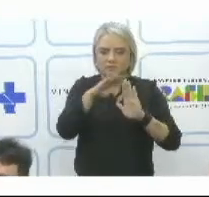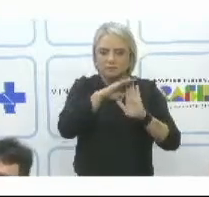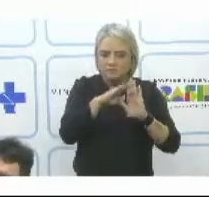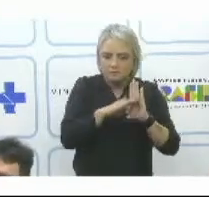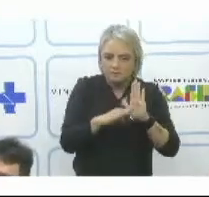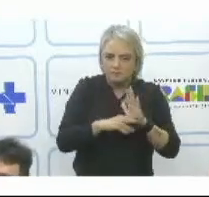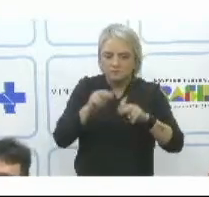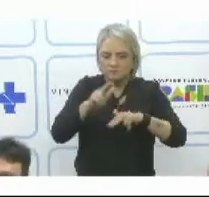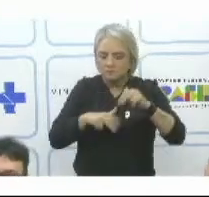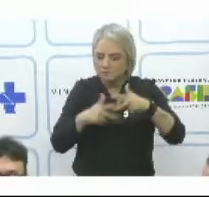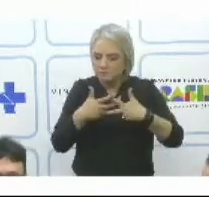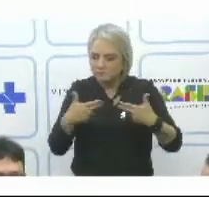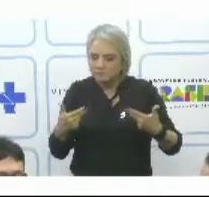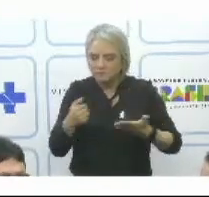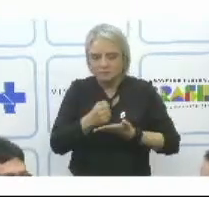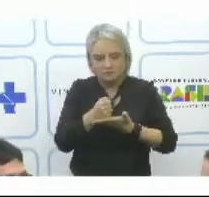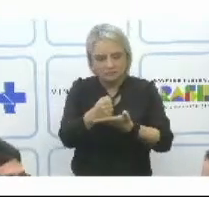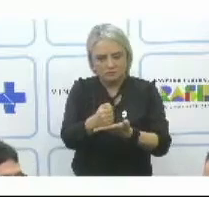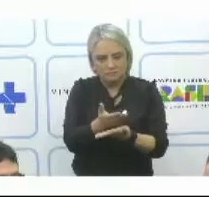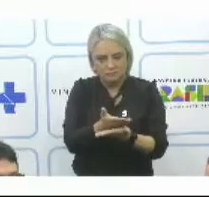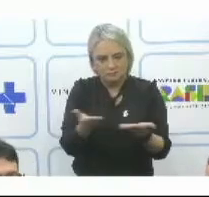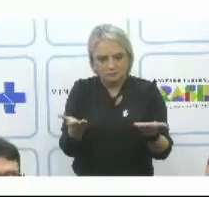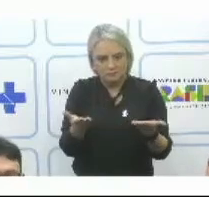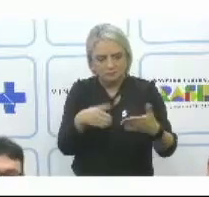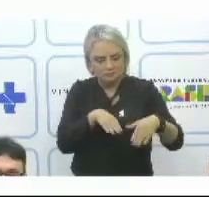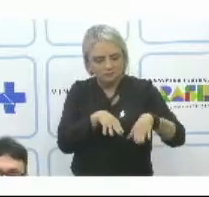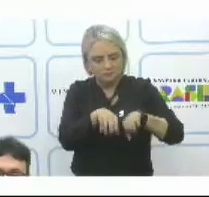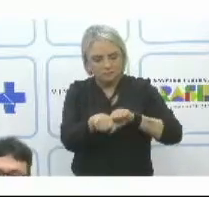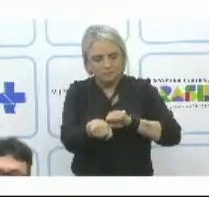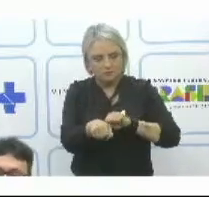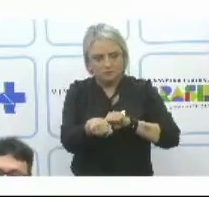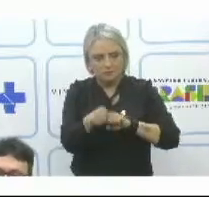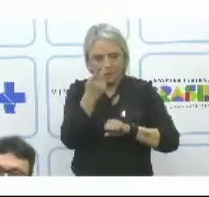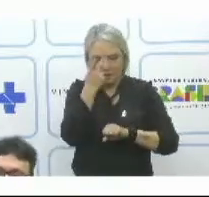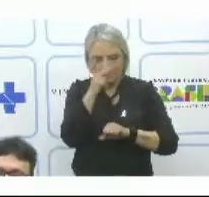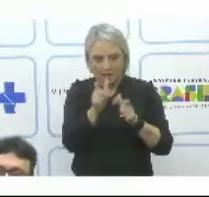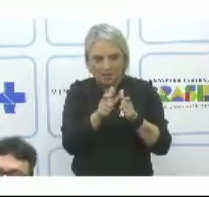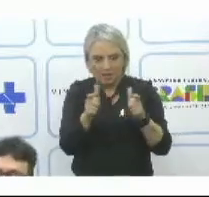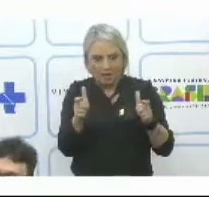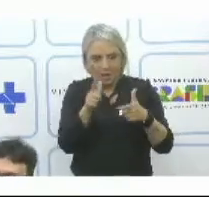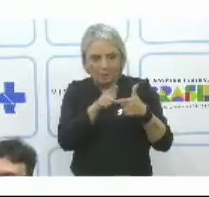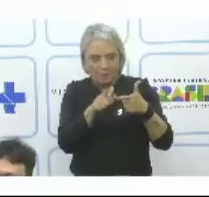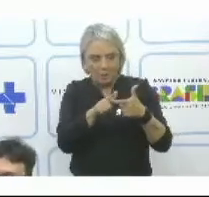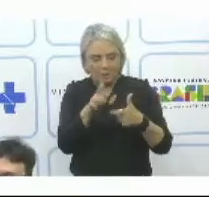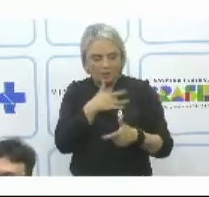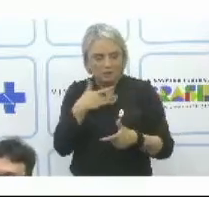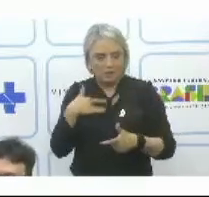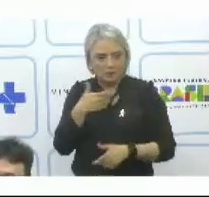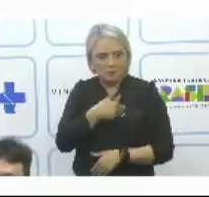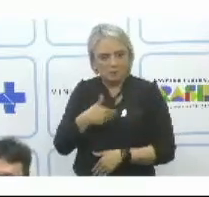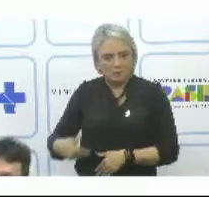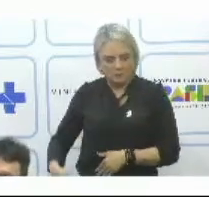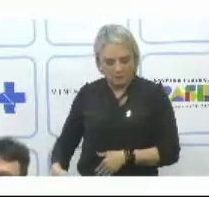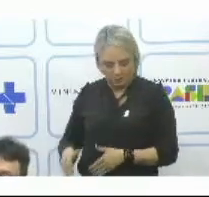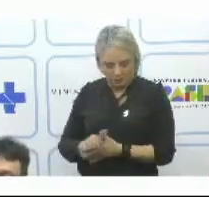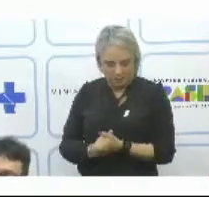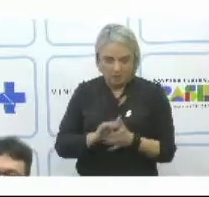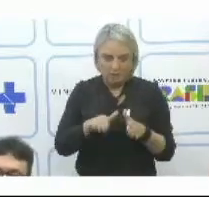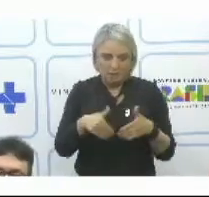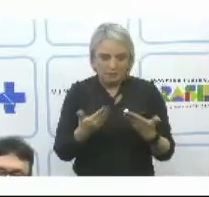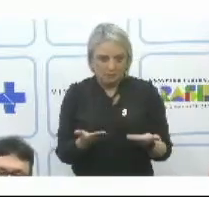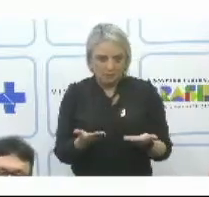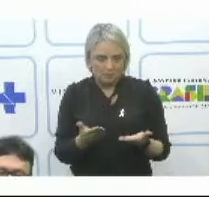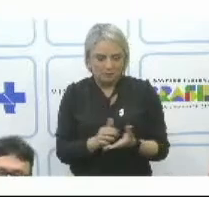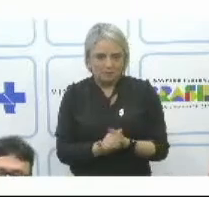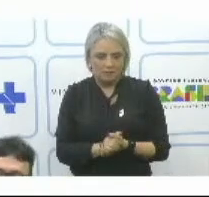protocolos, materiais e ofertas, né, de formação para grandes problemas de saúde pública. Né? Então,